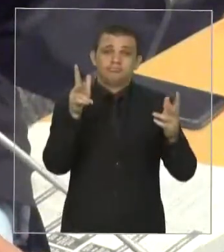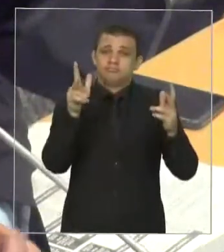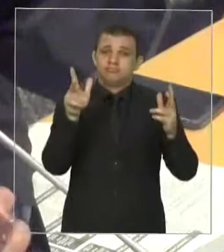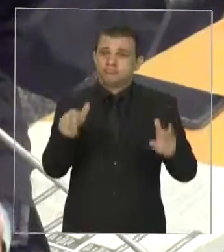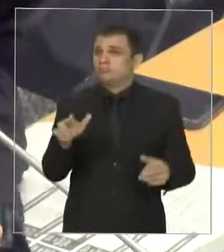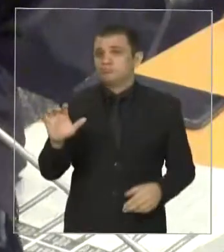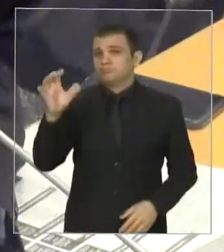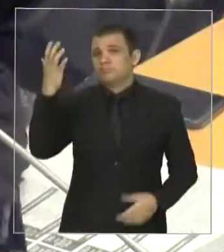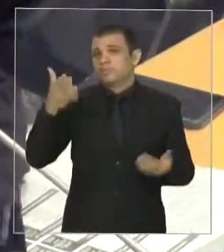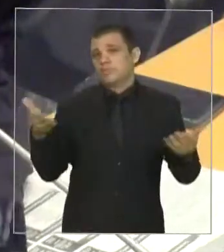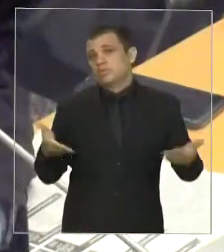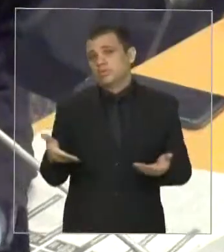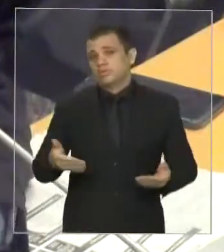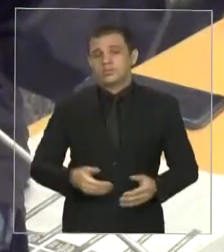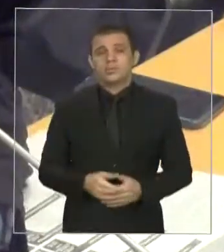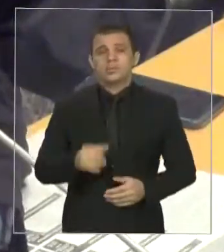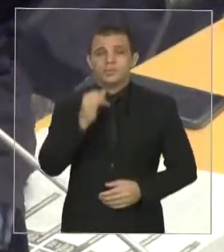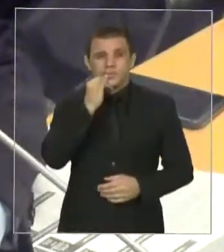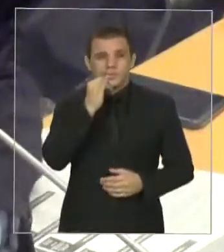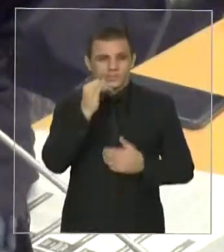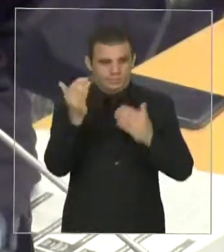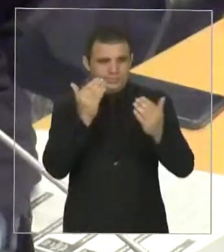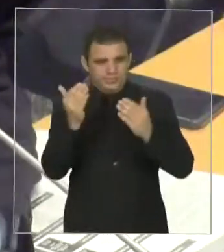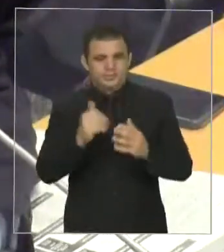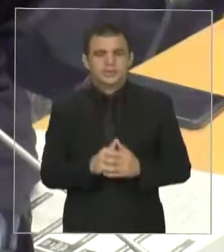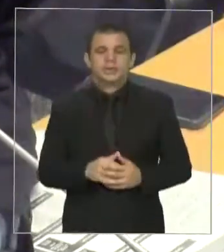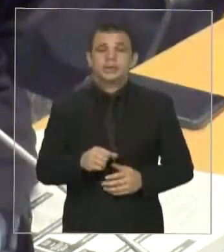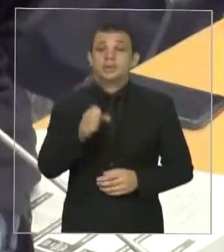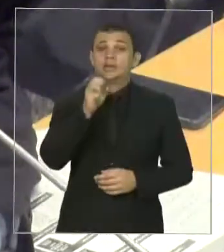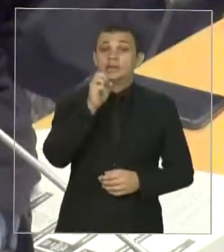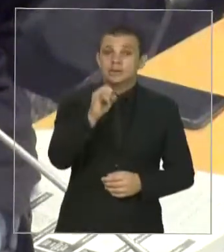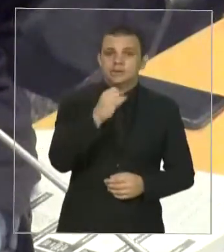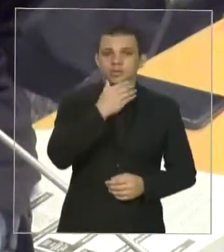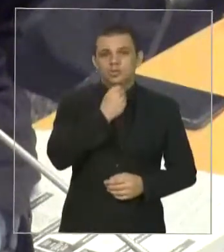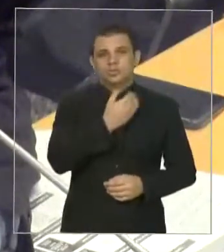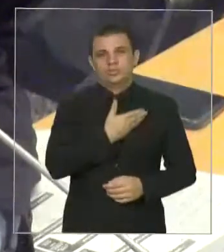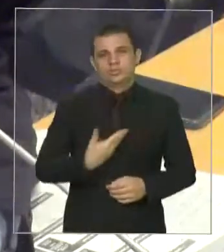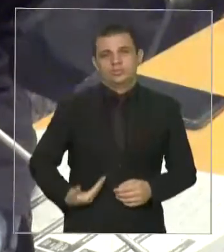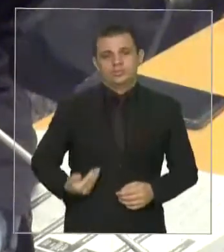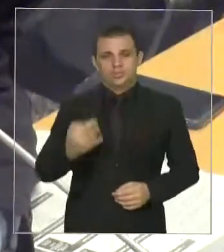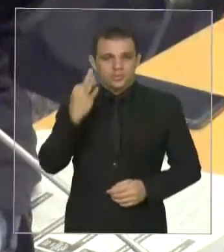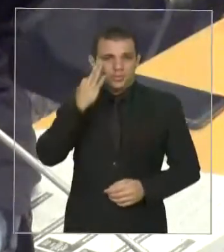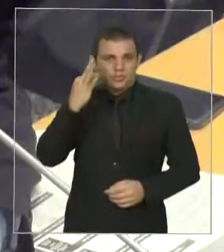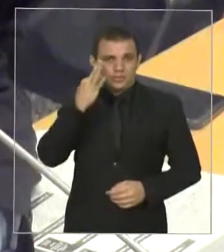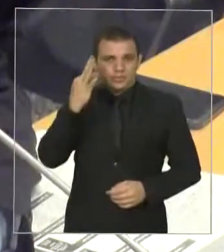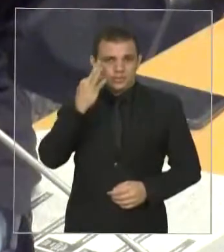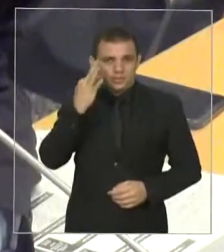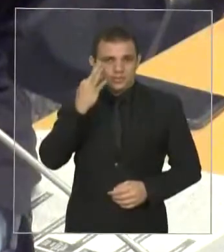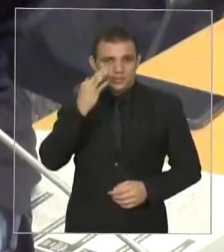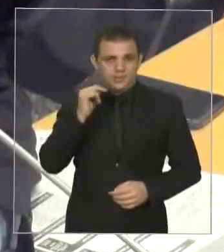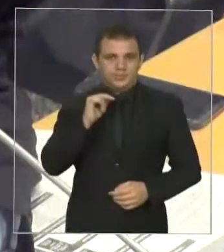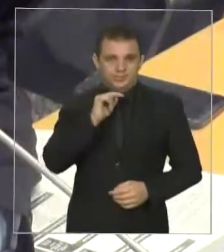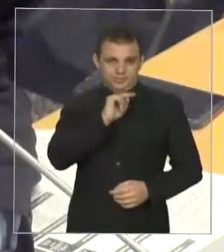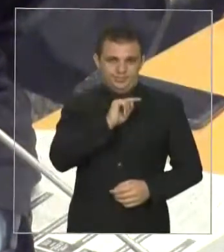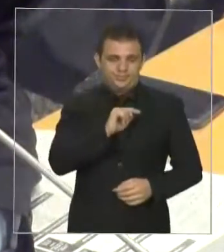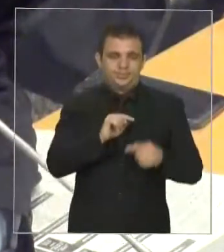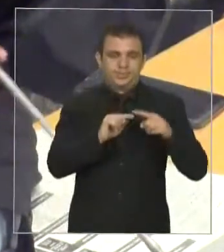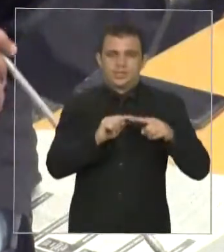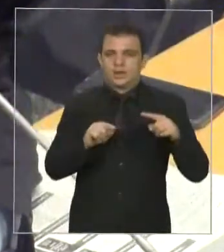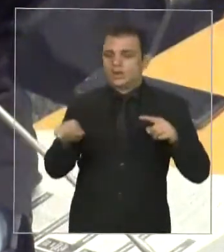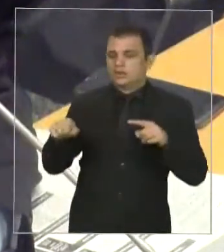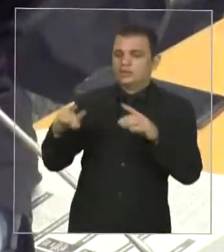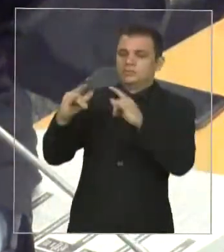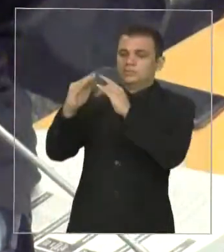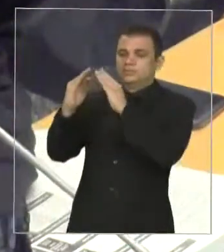avalie se o governador Flávio Dino não fizesse a clínica de ortopedia e